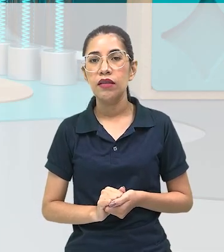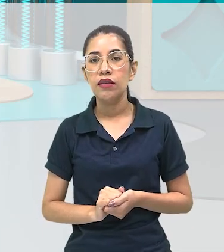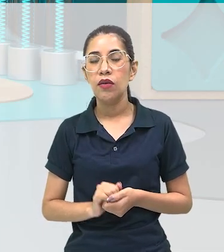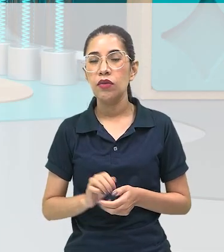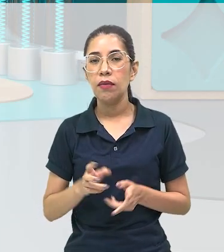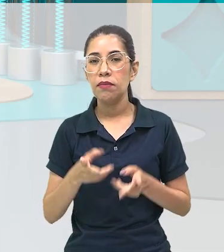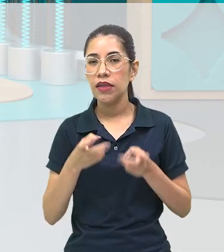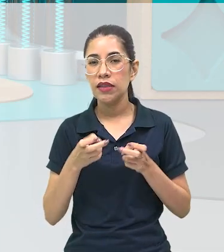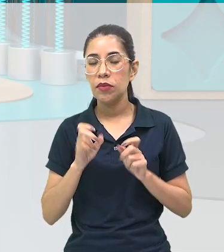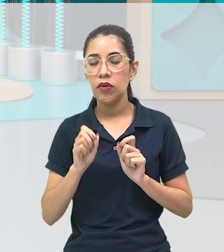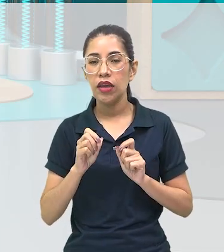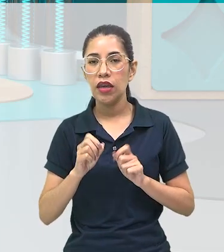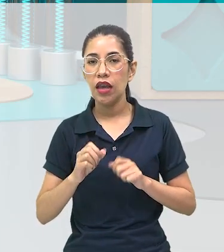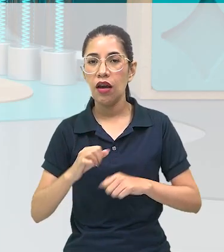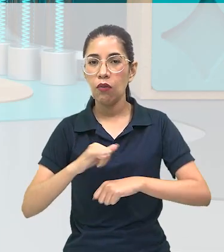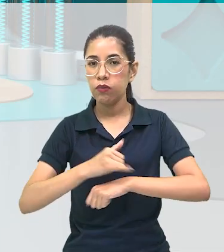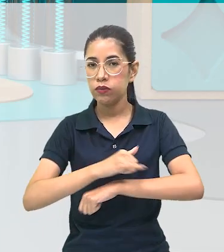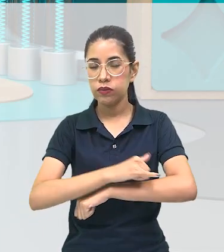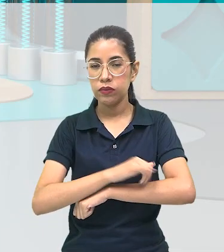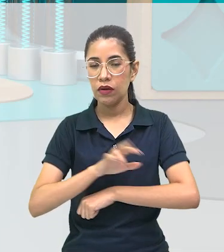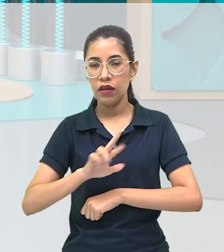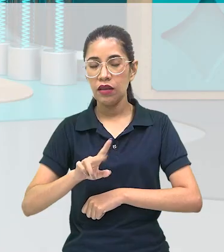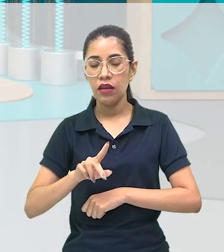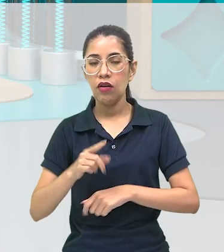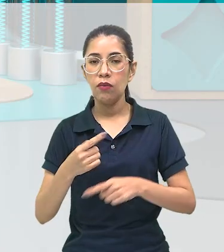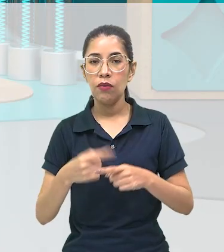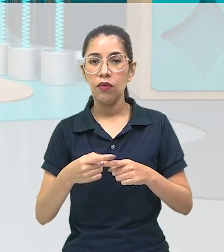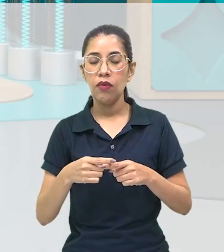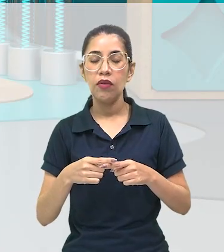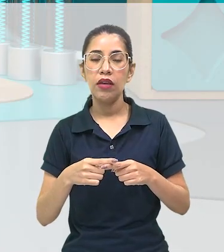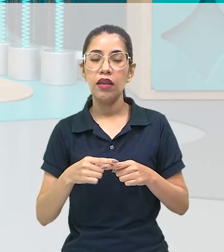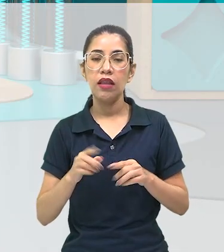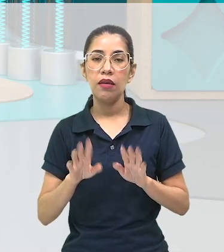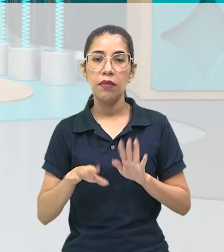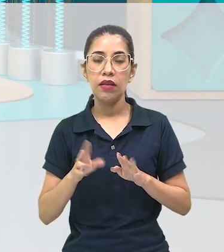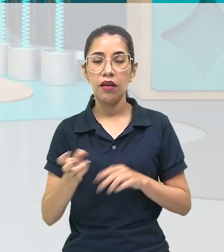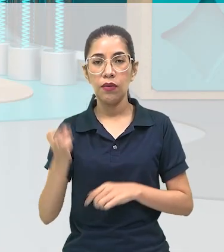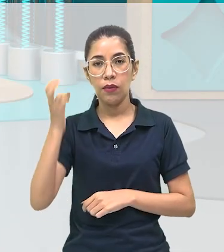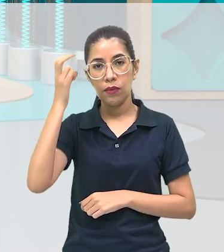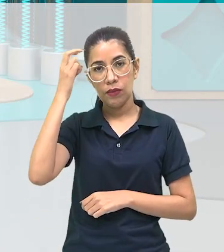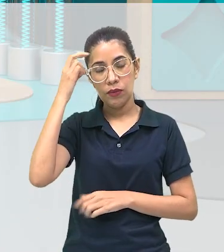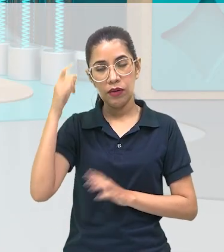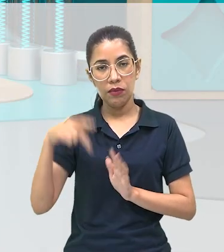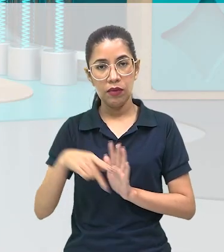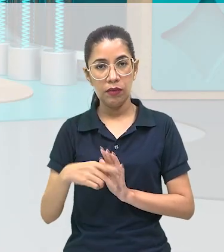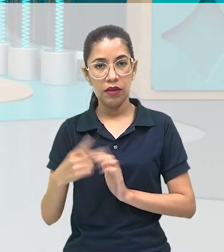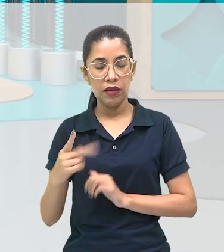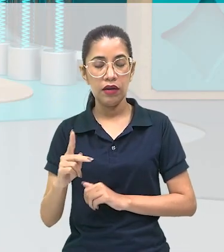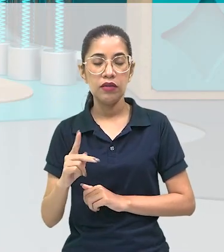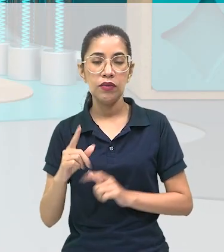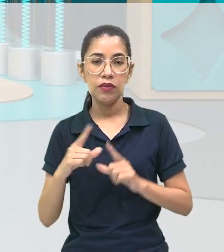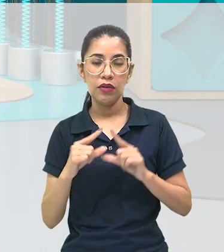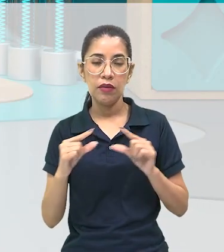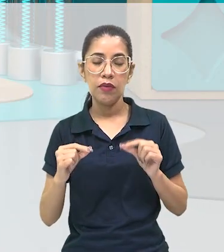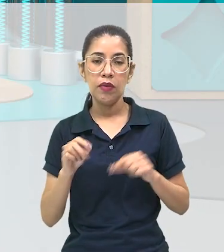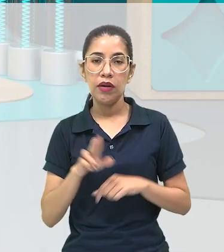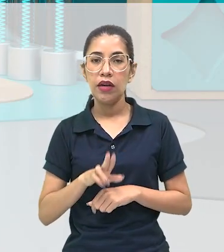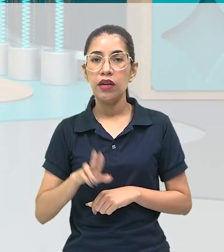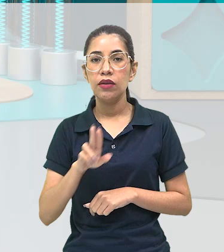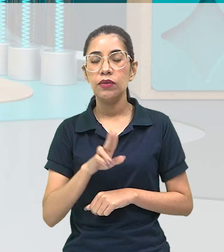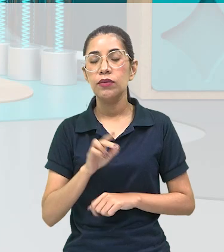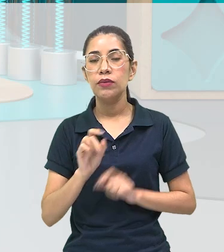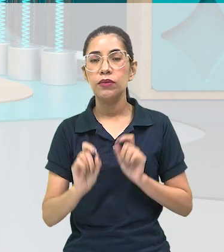pelo formato arredondado deles. Né? Eles, de acordo com a cultura lá, eles realmente fazem uso de